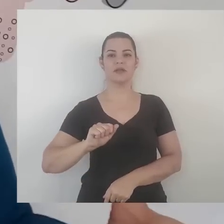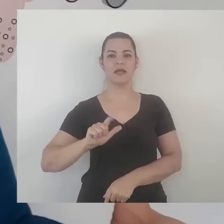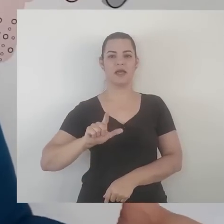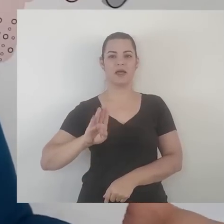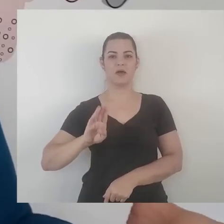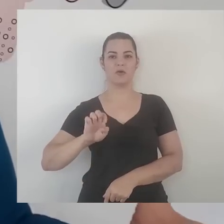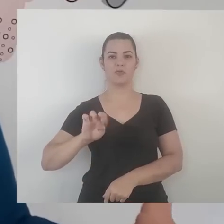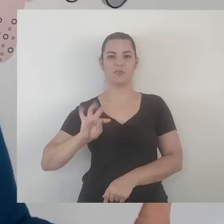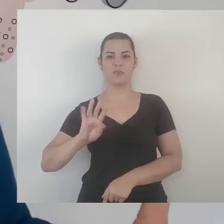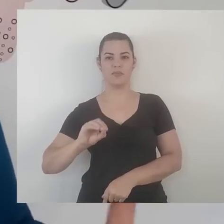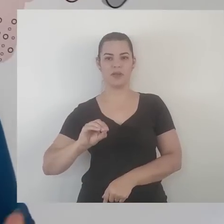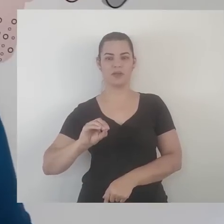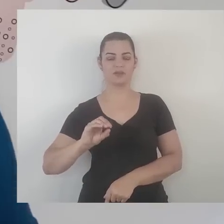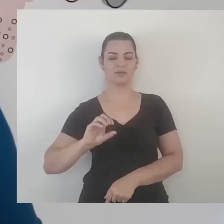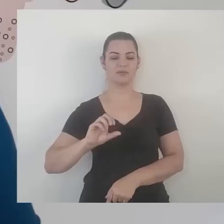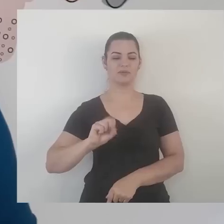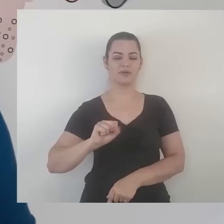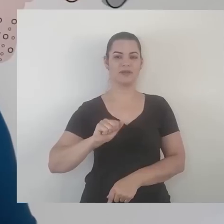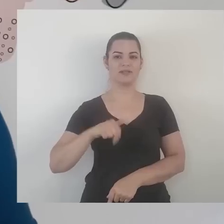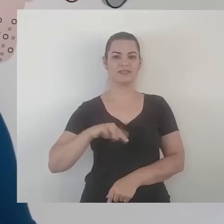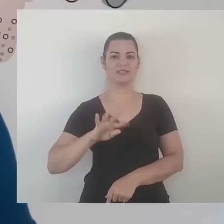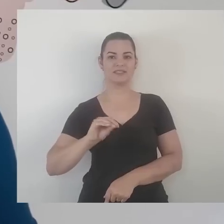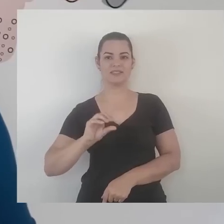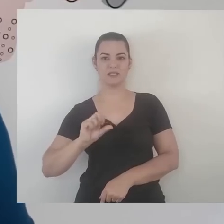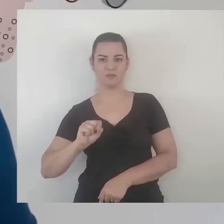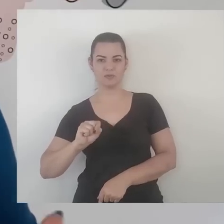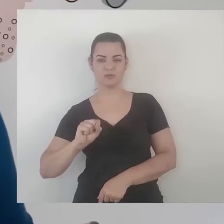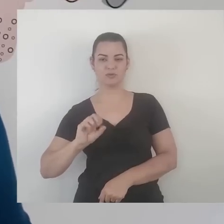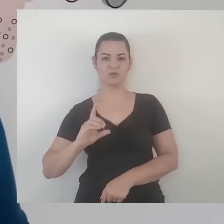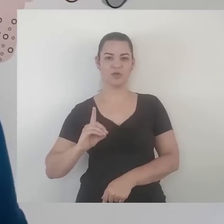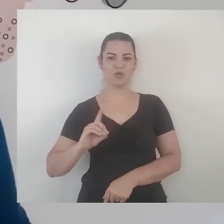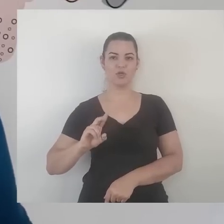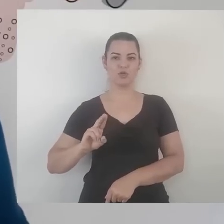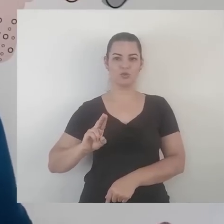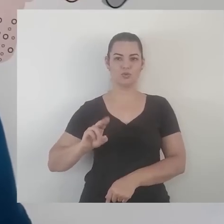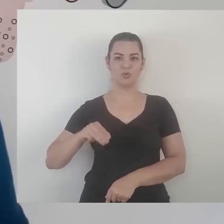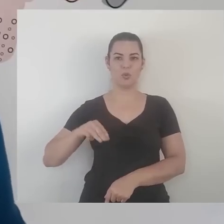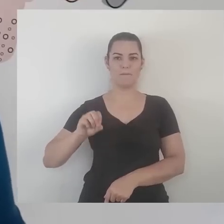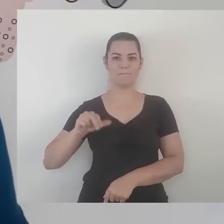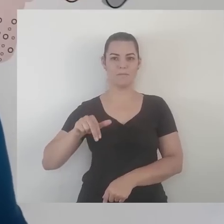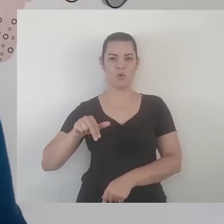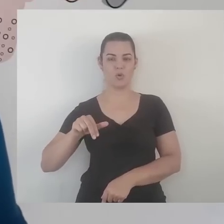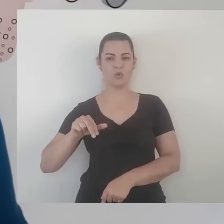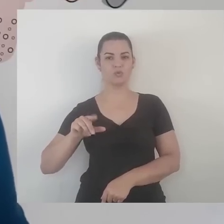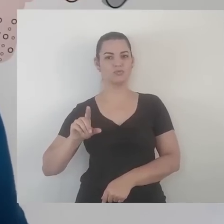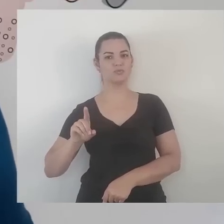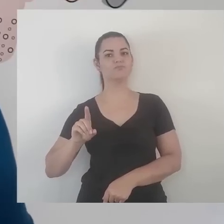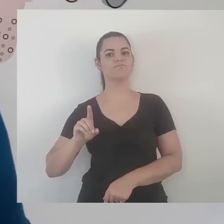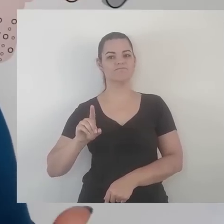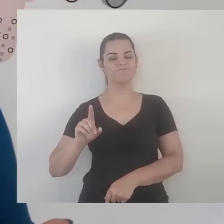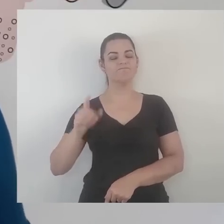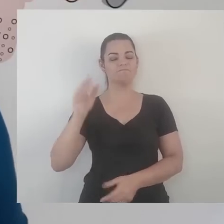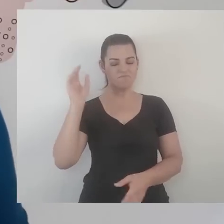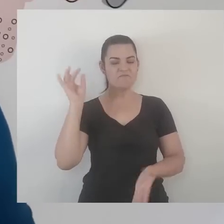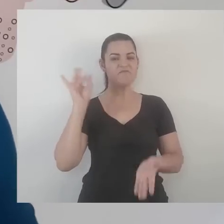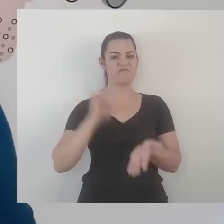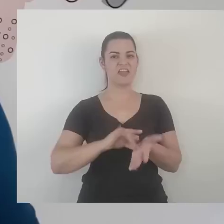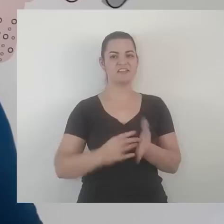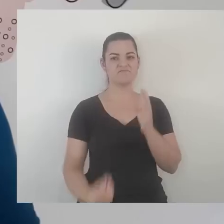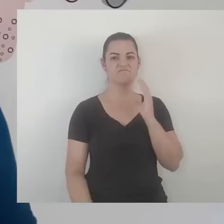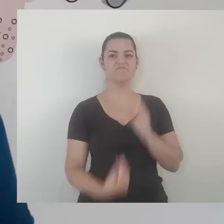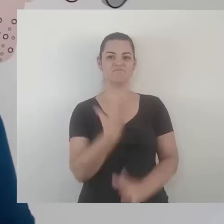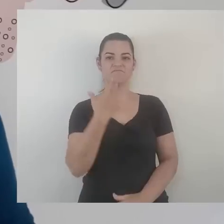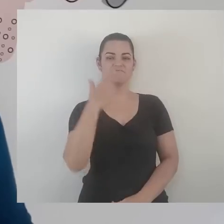esse grande sonho que o ser humano tinha de voar como os pássaros. E ele criou